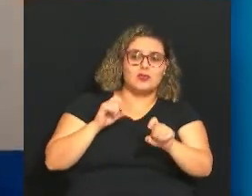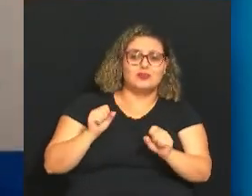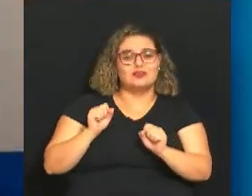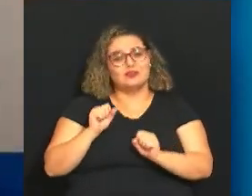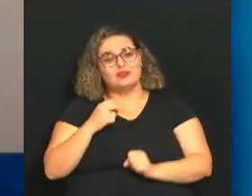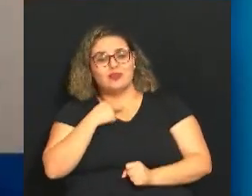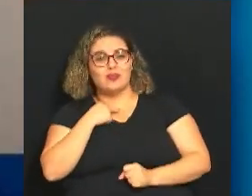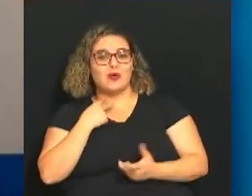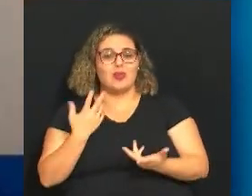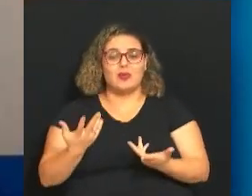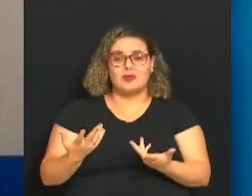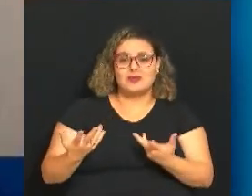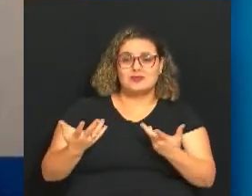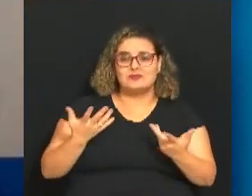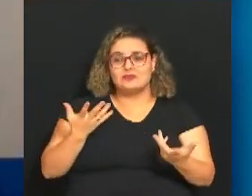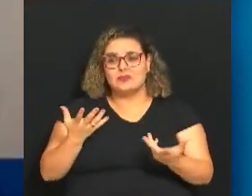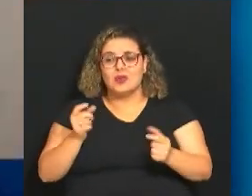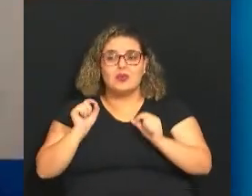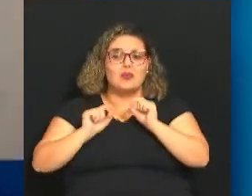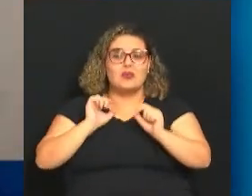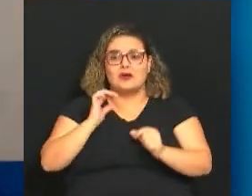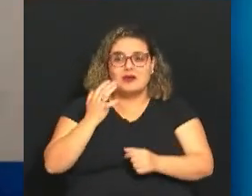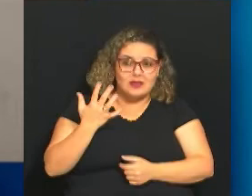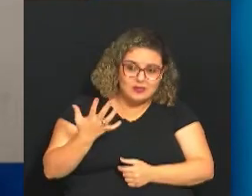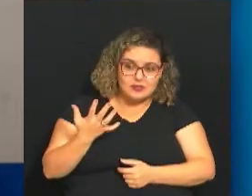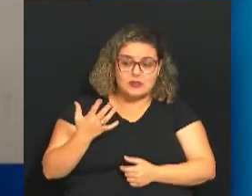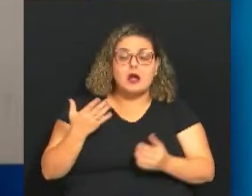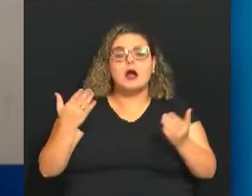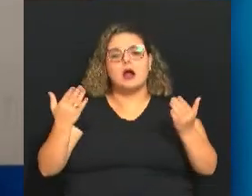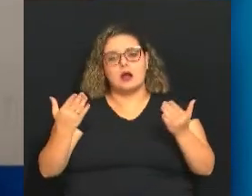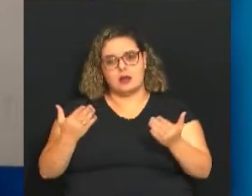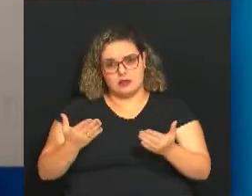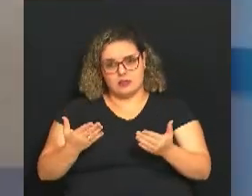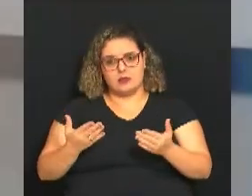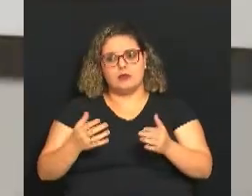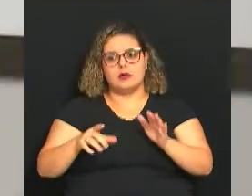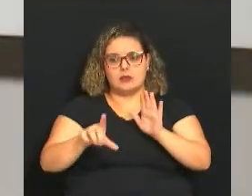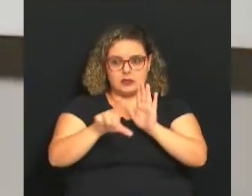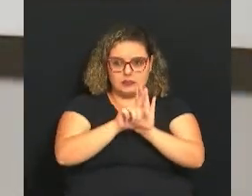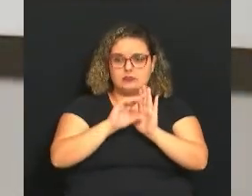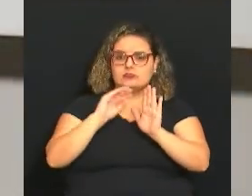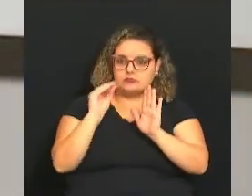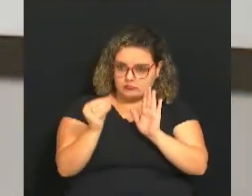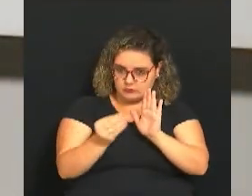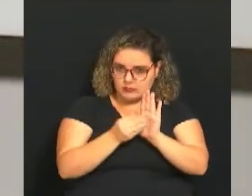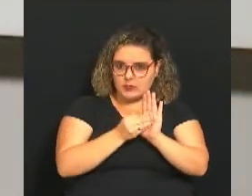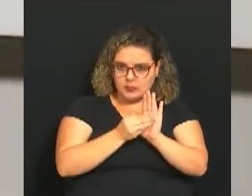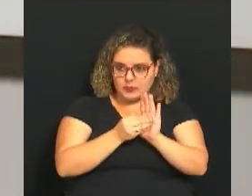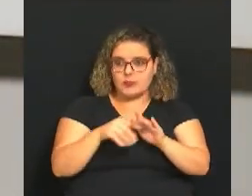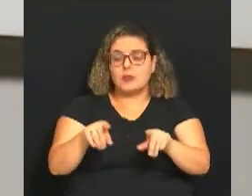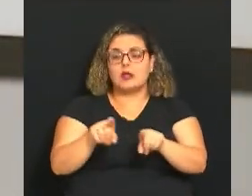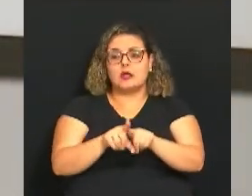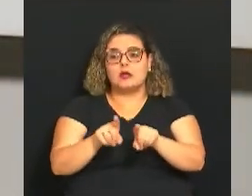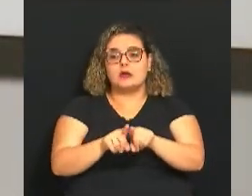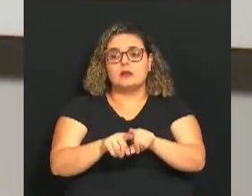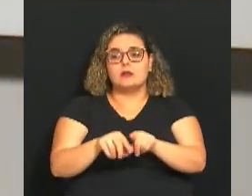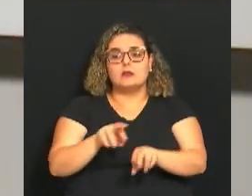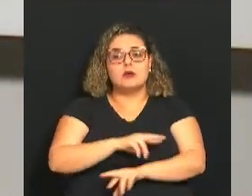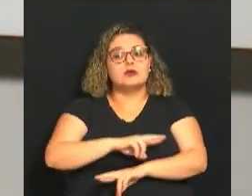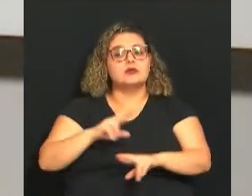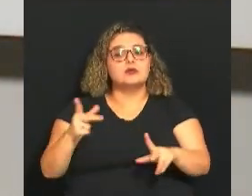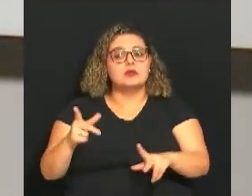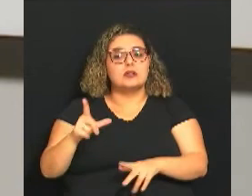a convenção fala, não fala, agora vai estar sedimentado no Código. E também vai trazer uma outra inovação. Nós